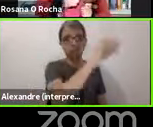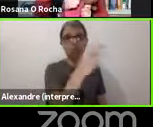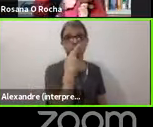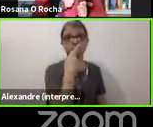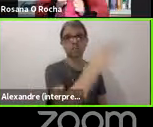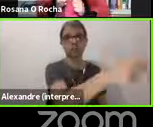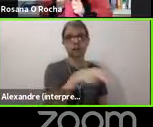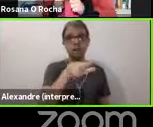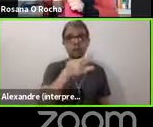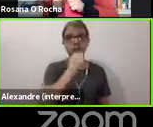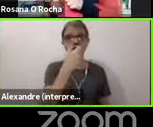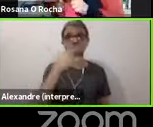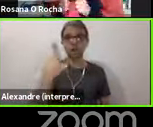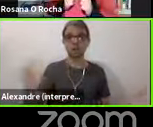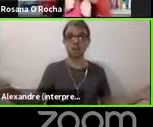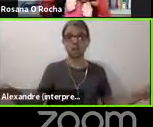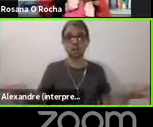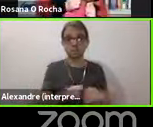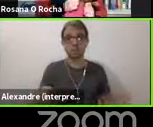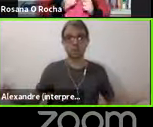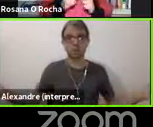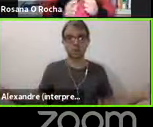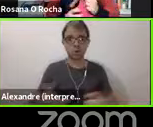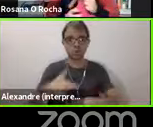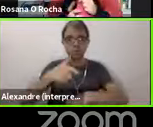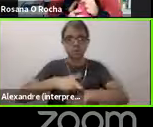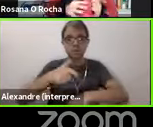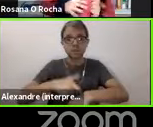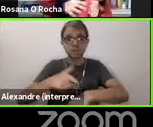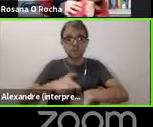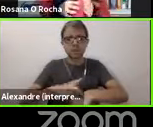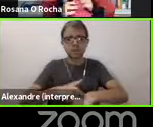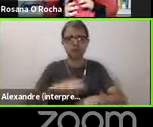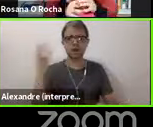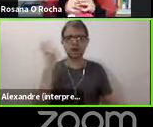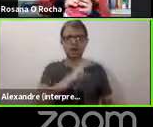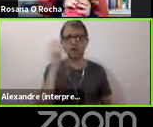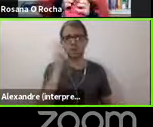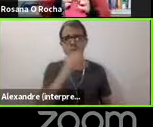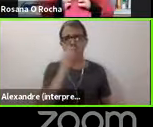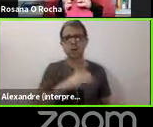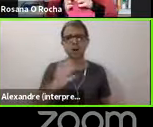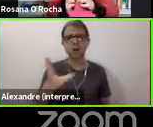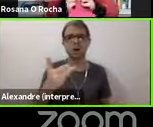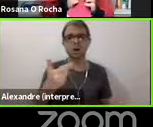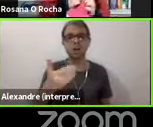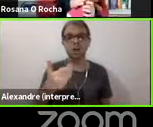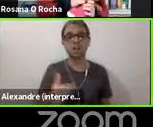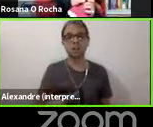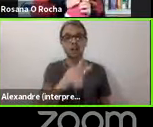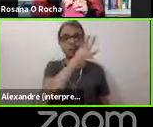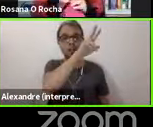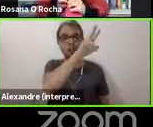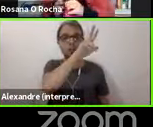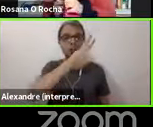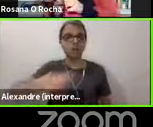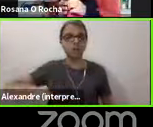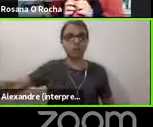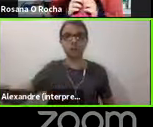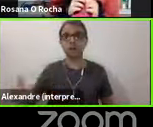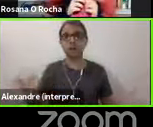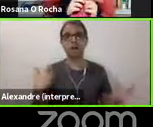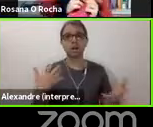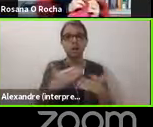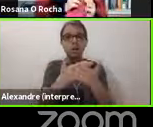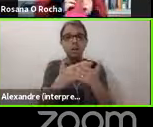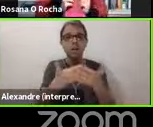o tempo voa, amor, escorre pelas mãos,